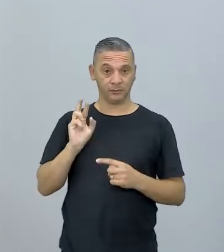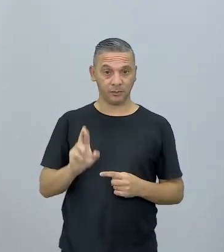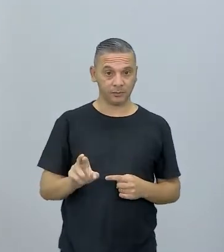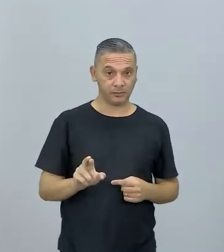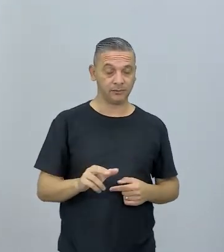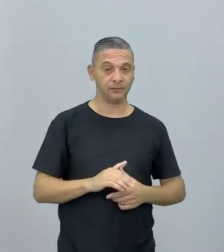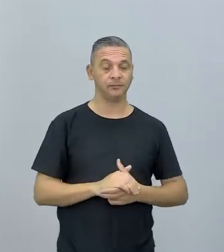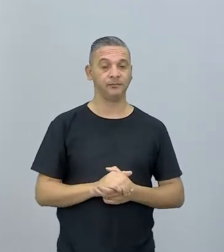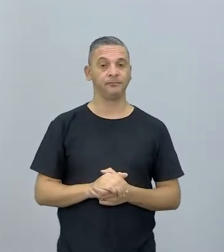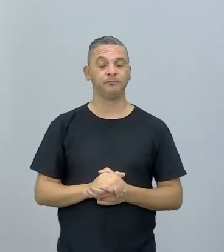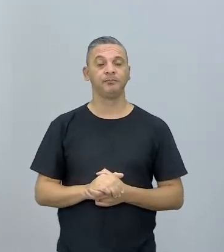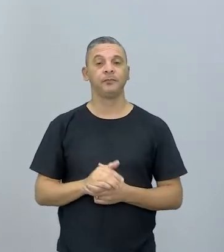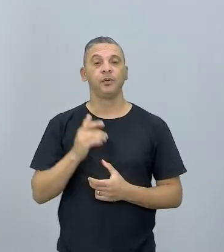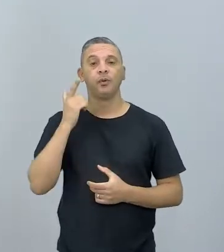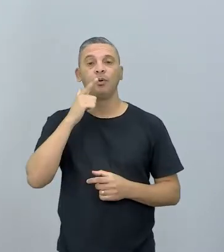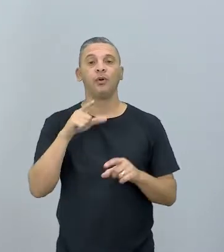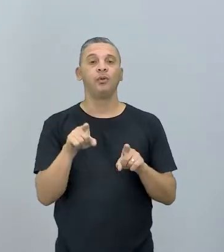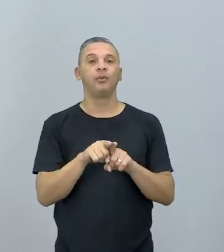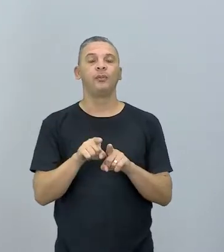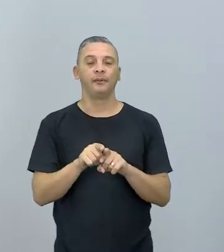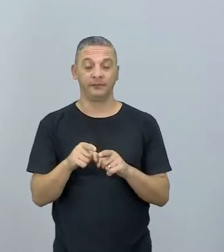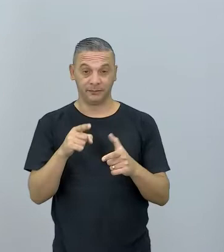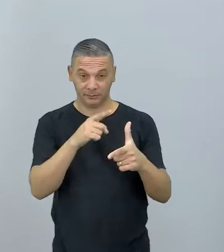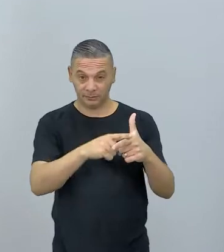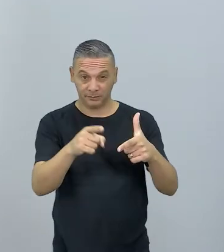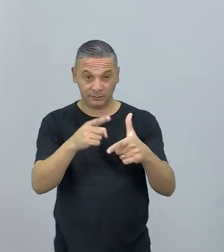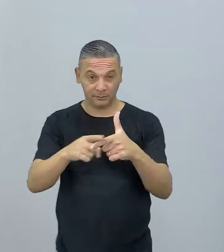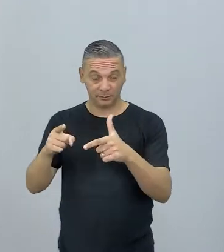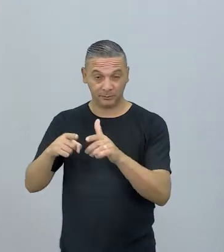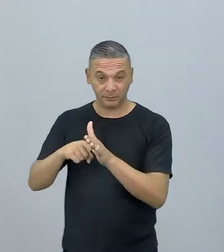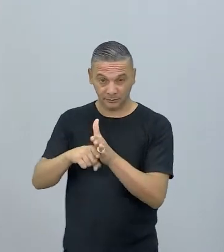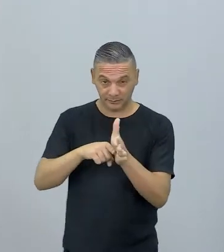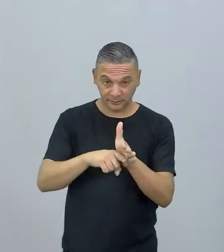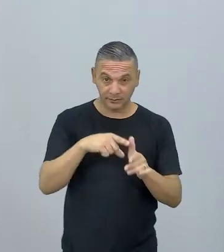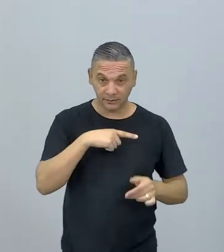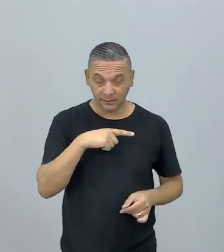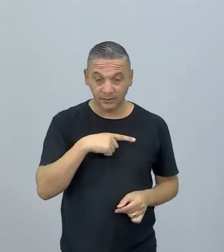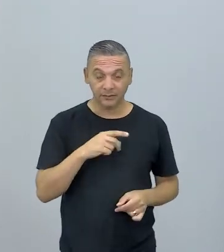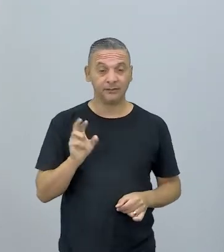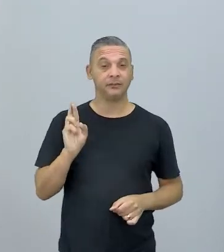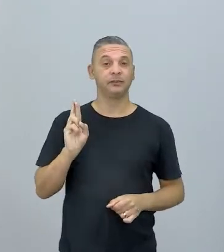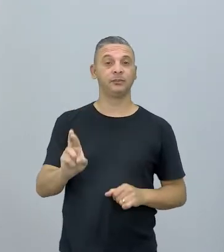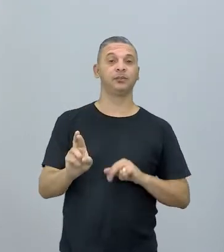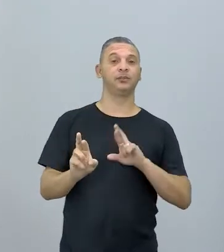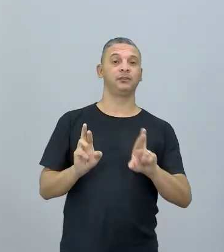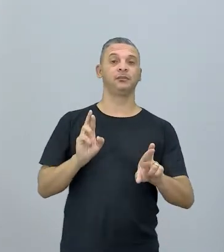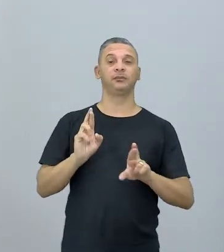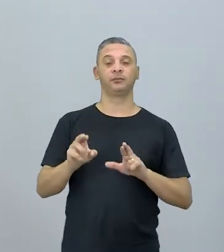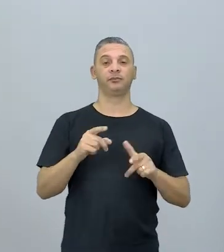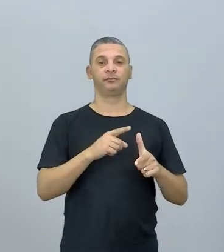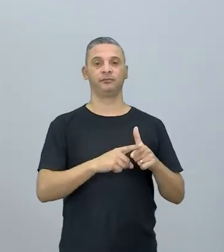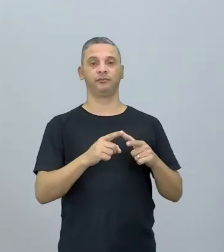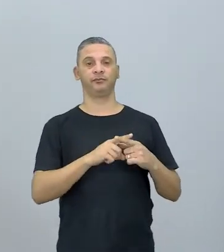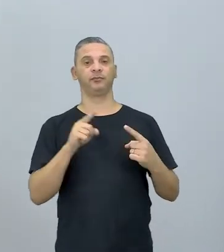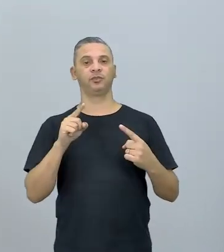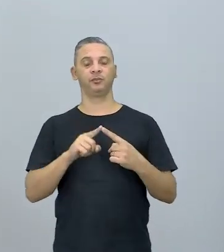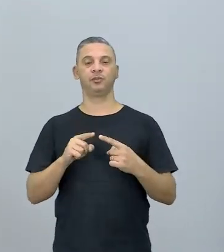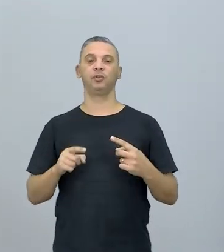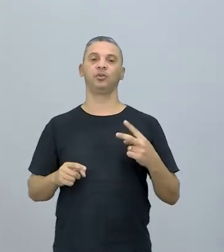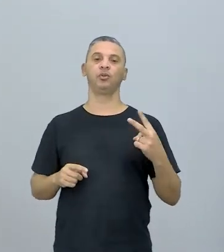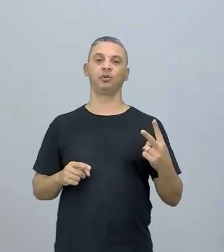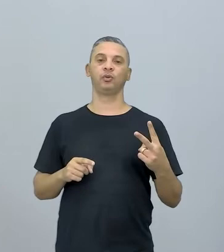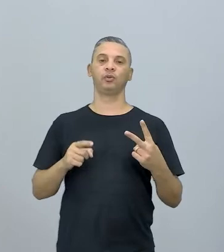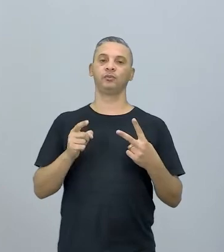né? Então, se tem um problema de pesquisa e se tenta responder esse problema com dois, que são